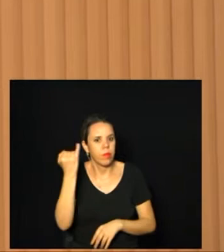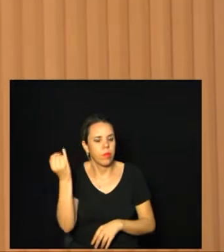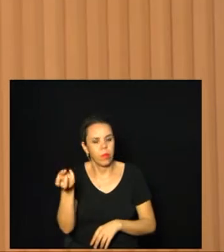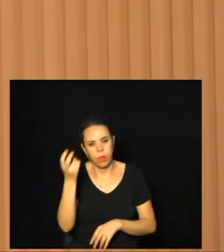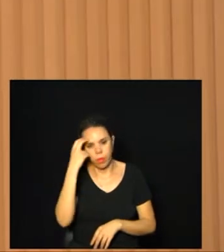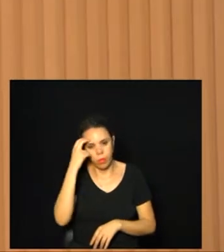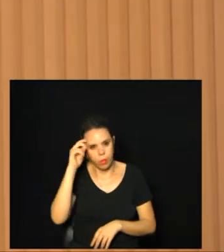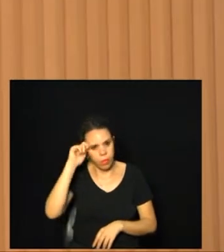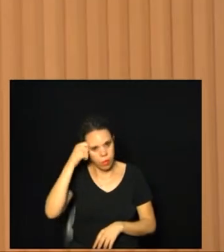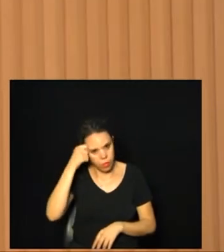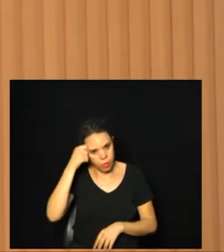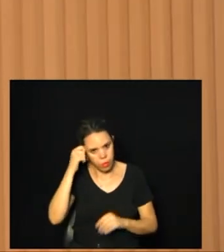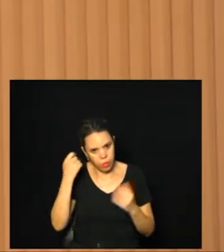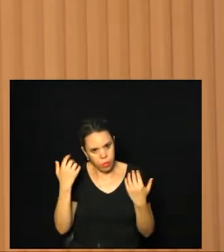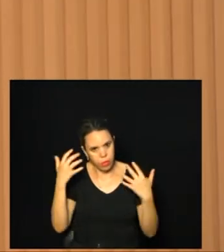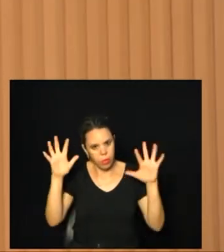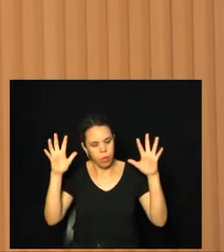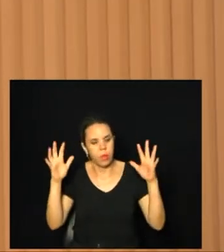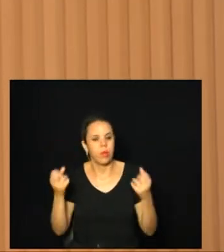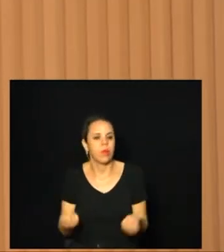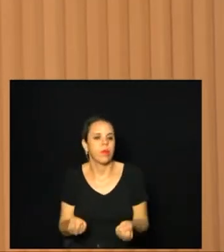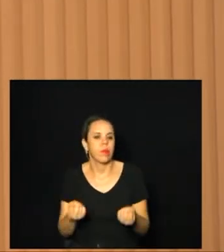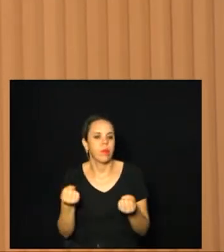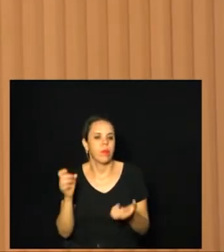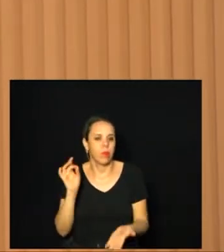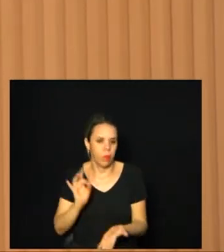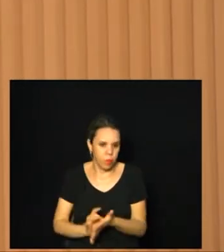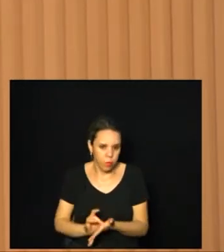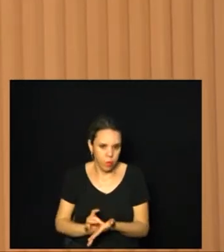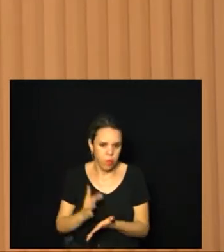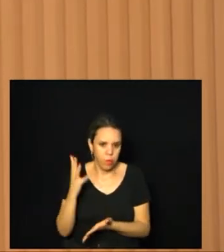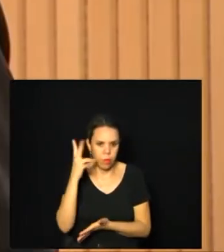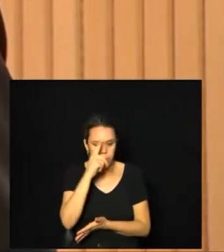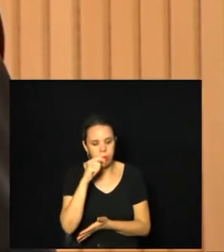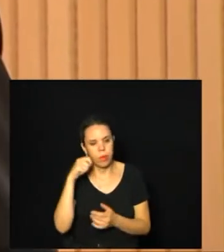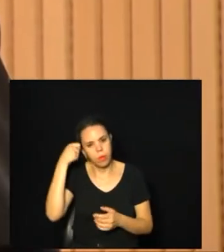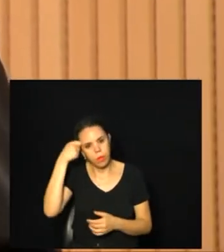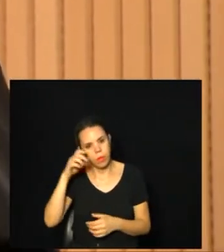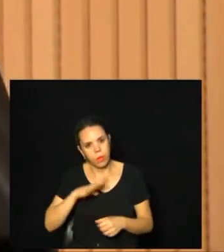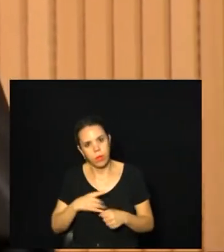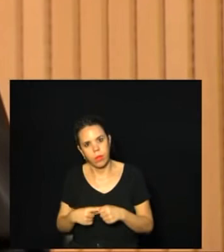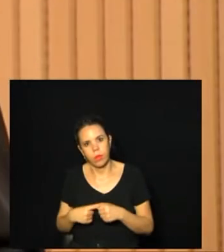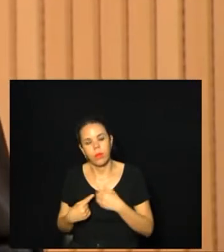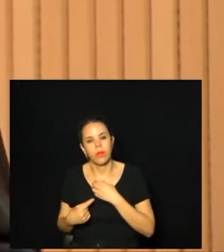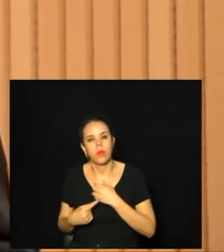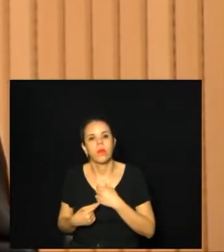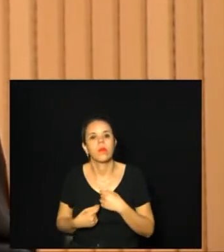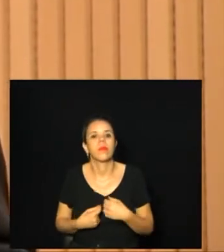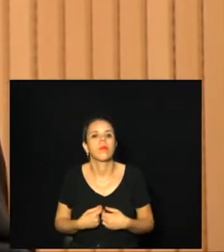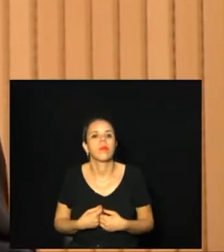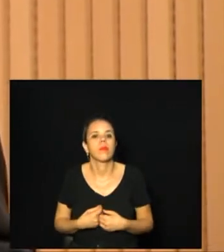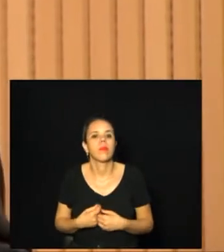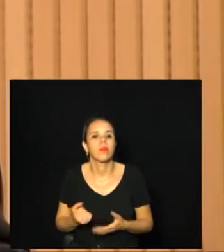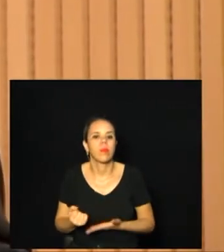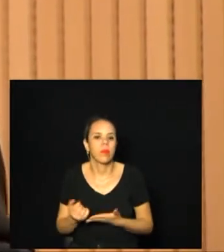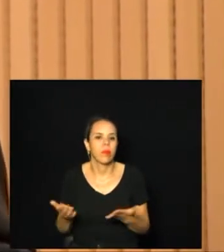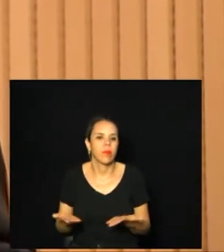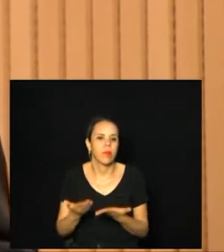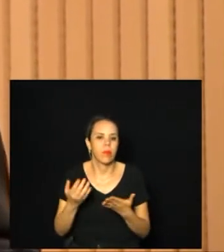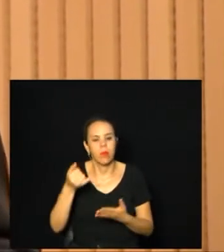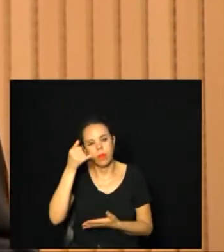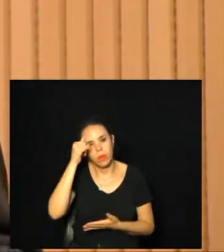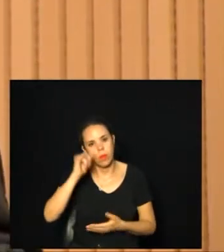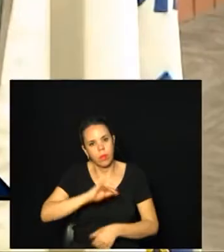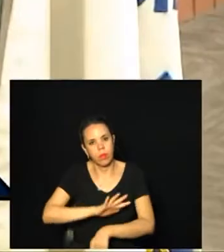cultura negra, celebrando o reconhecimento e afirmação da beleza negra no município, de forma a contribuir com o combate